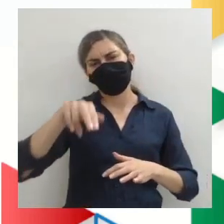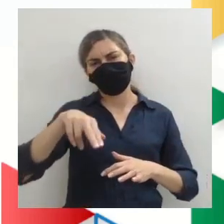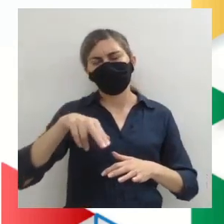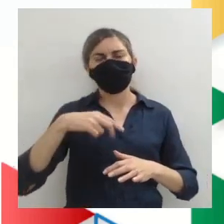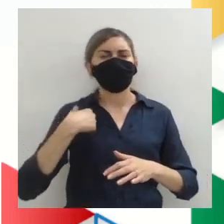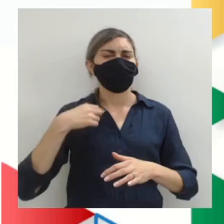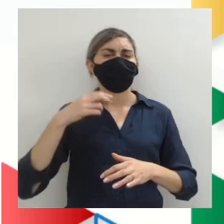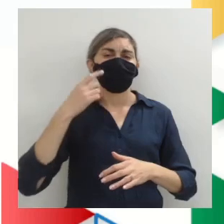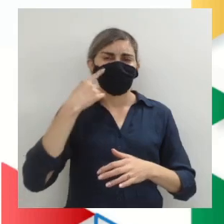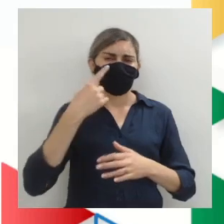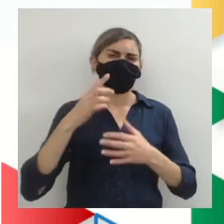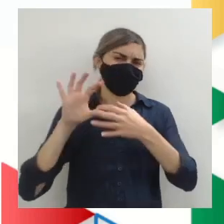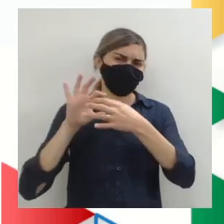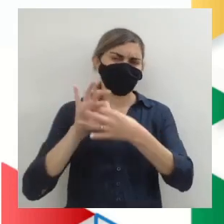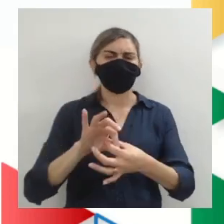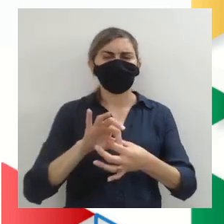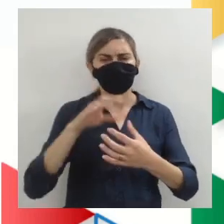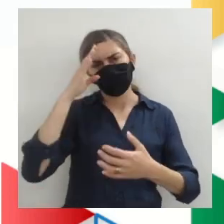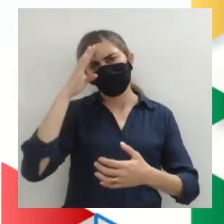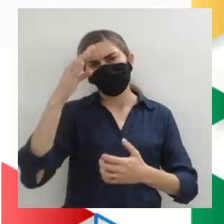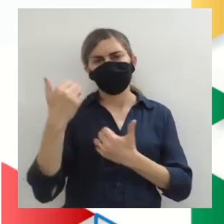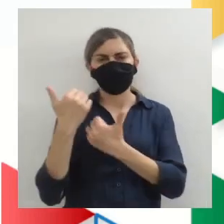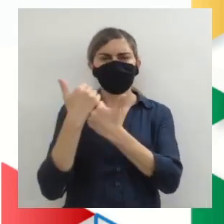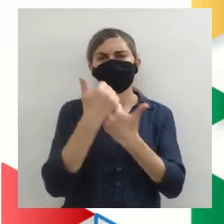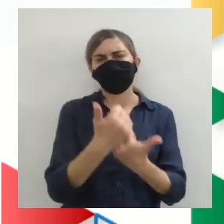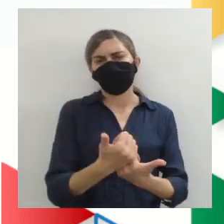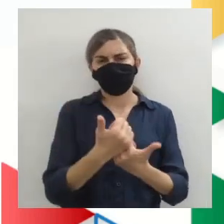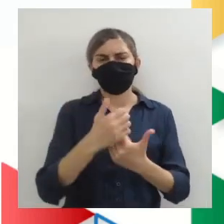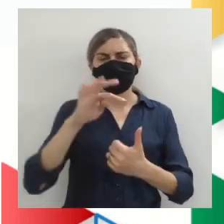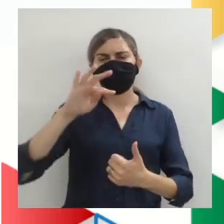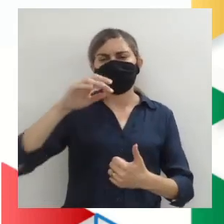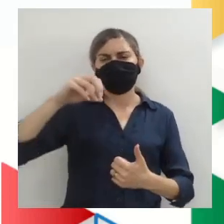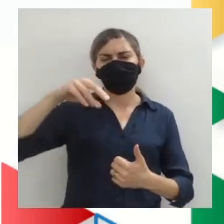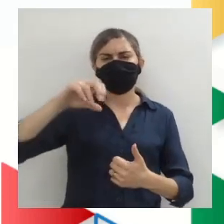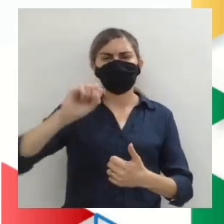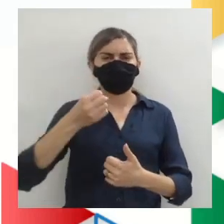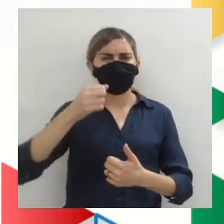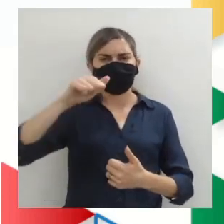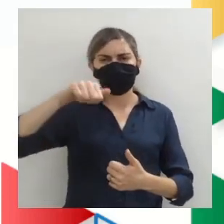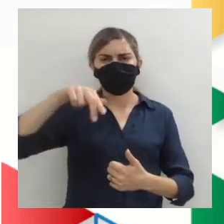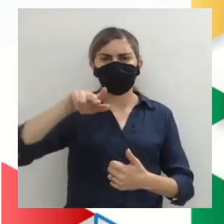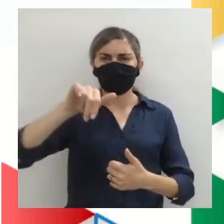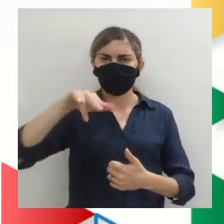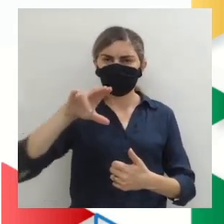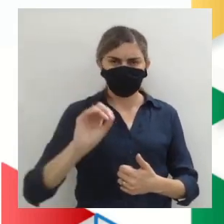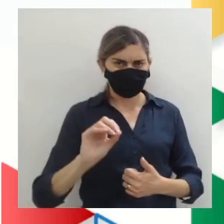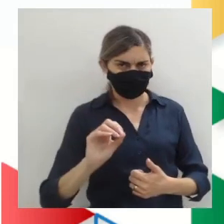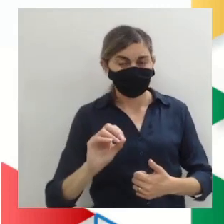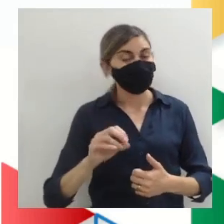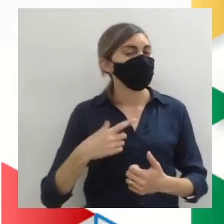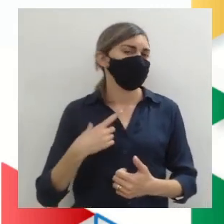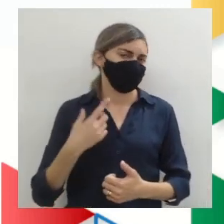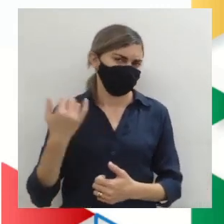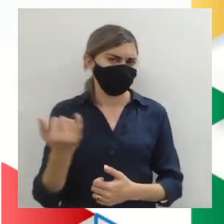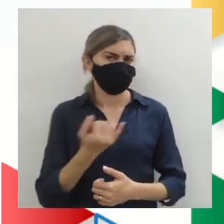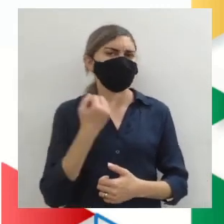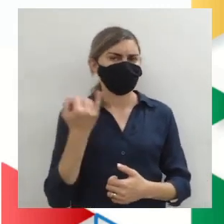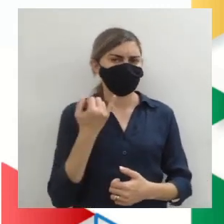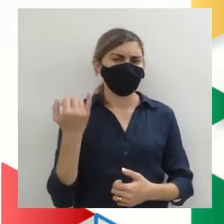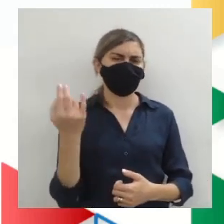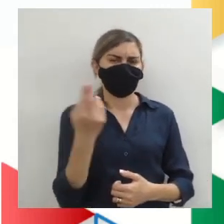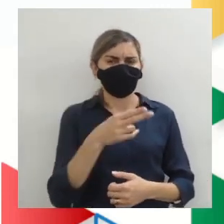Essa vertente tem como principal representante Tomás de Aquino. Olha aí o nome importante, que utiliza